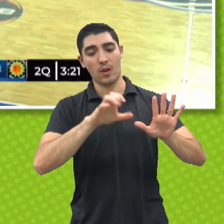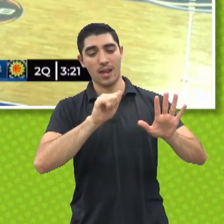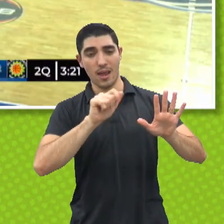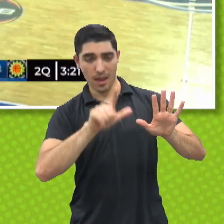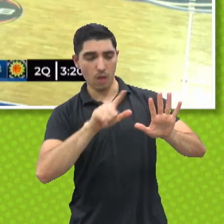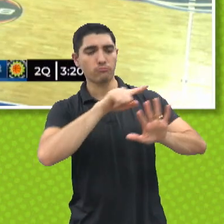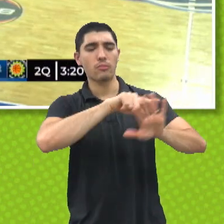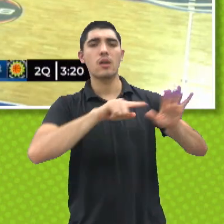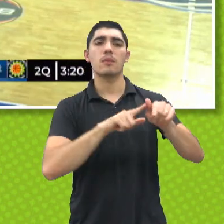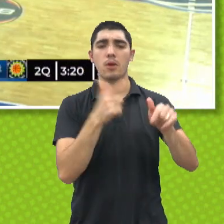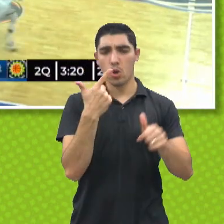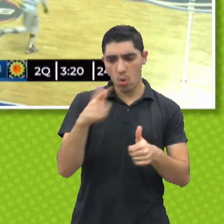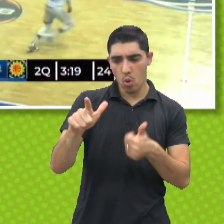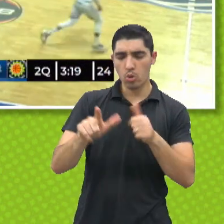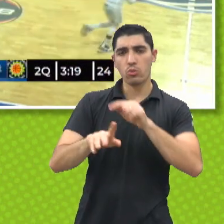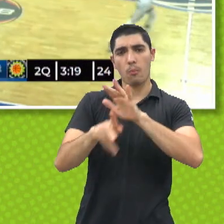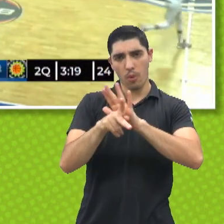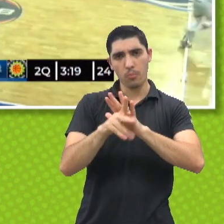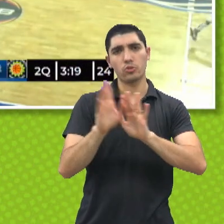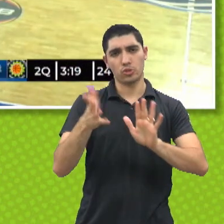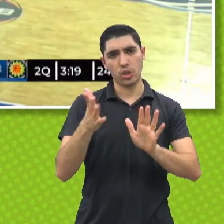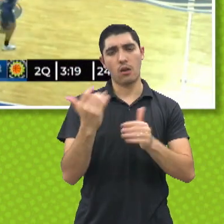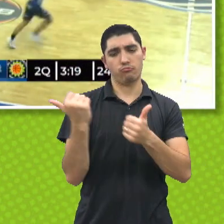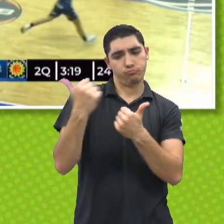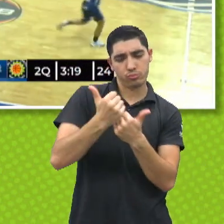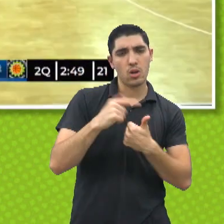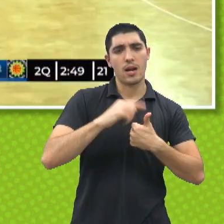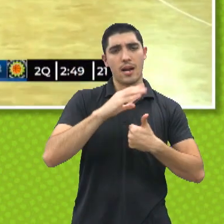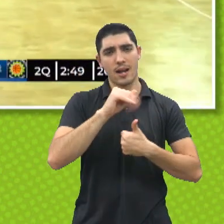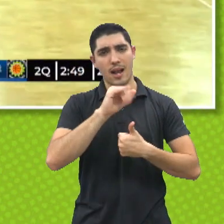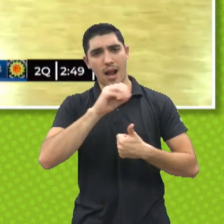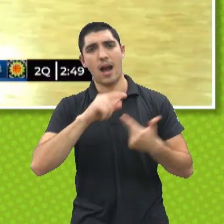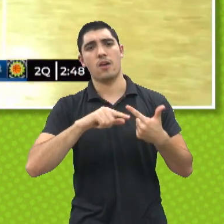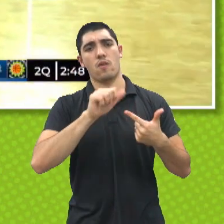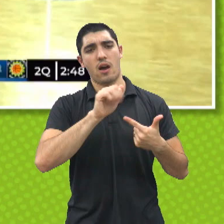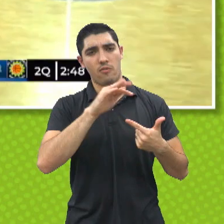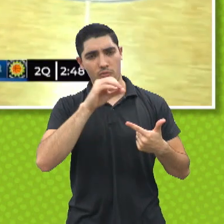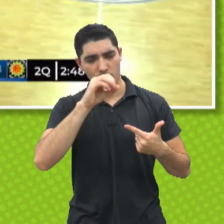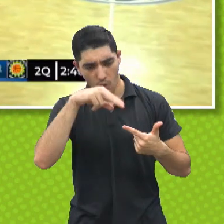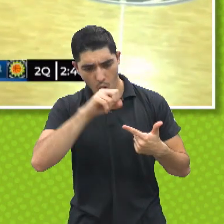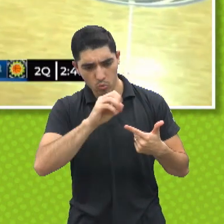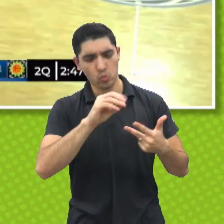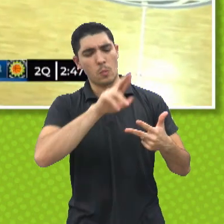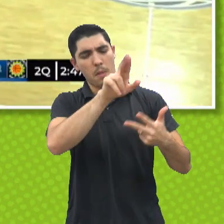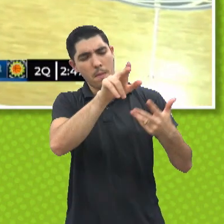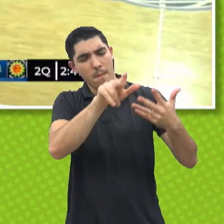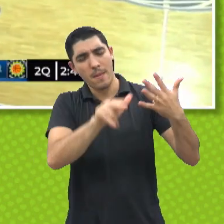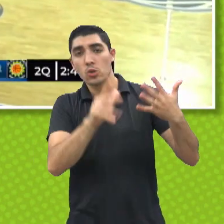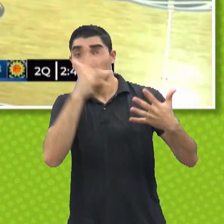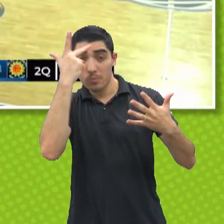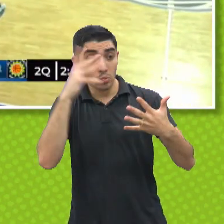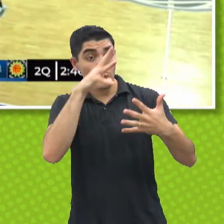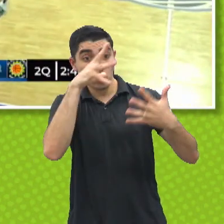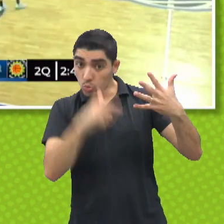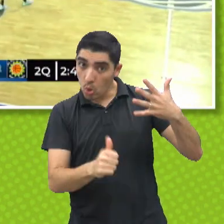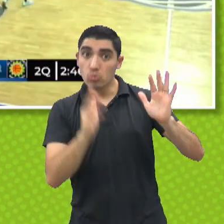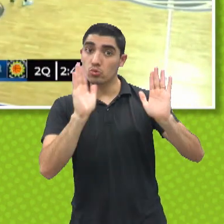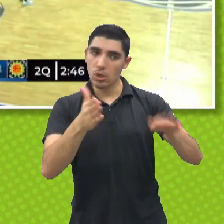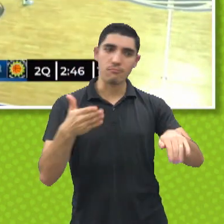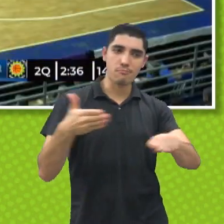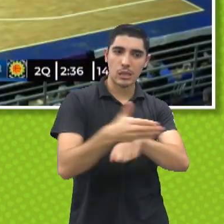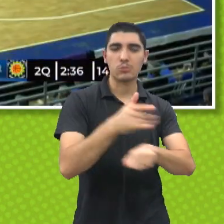Pedrosa o Caldeira também o Gabriel Caldeira o Caio Oliveira e o Afonso réis botou todo mundo para jogar para ter aquele gostinho de participar de uma final de